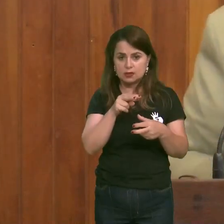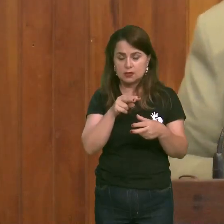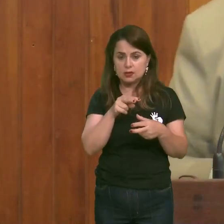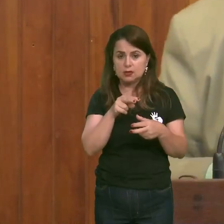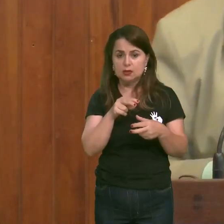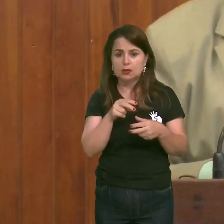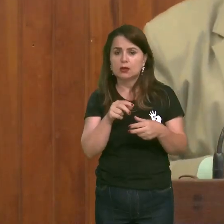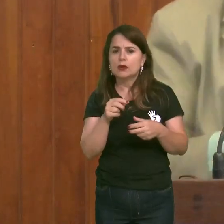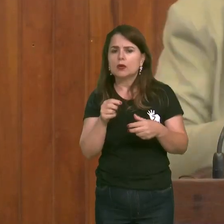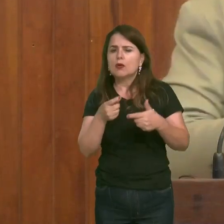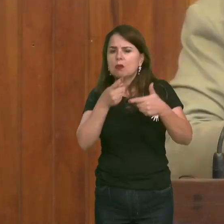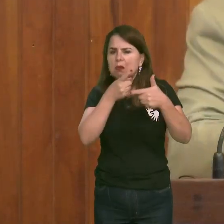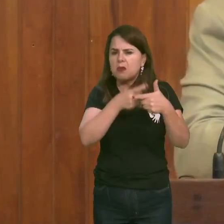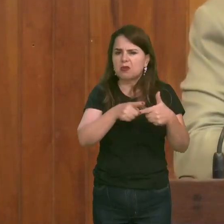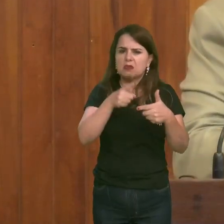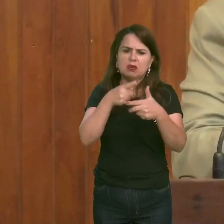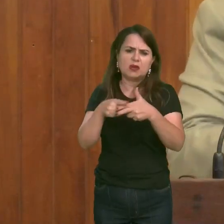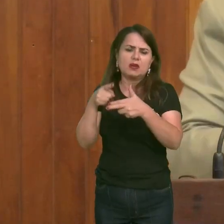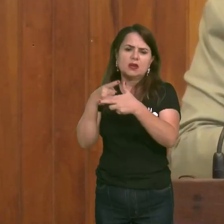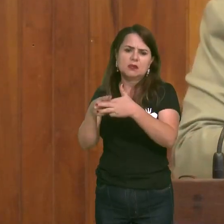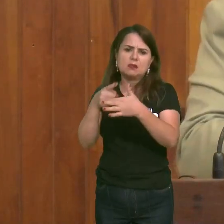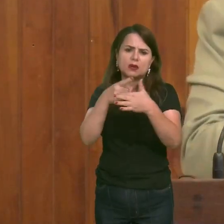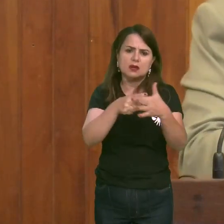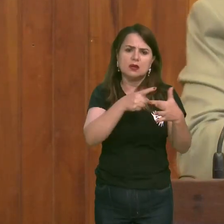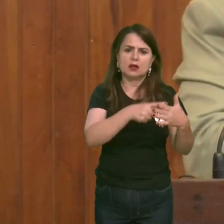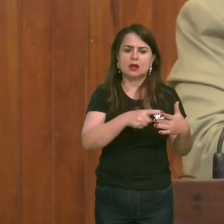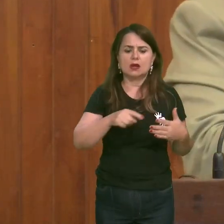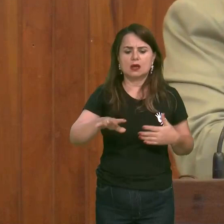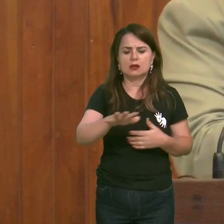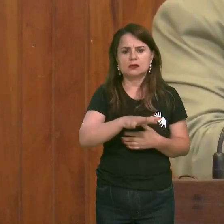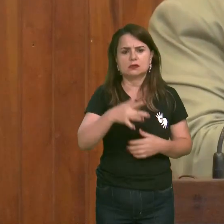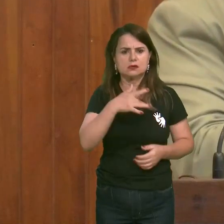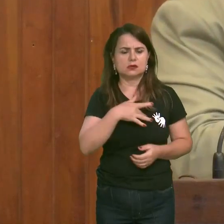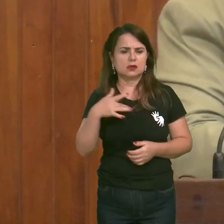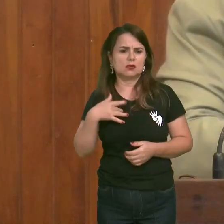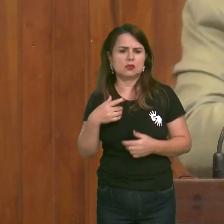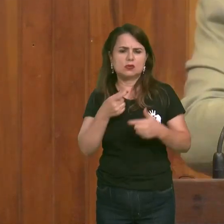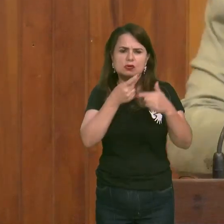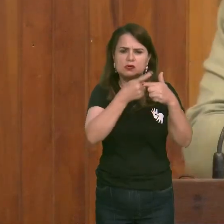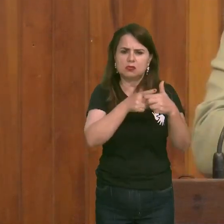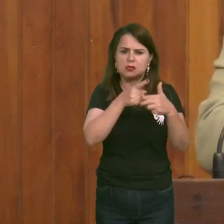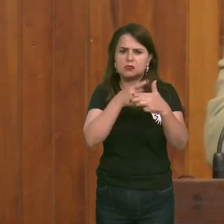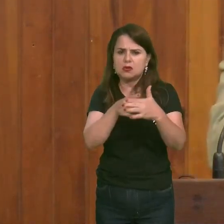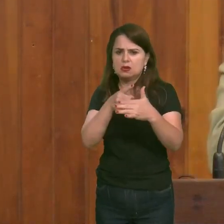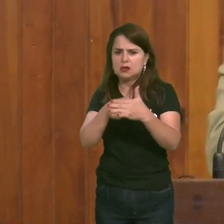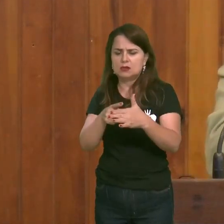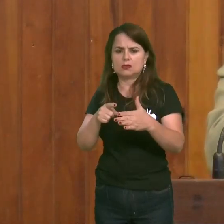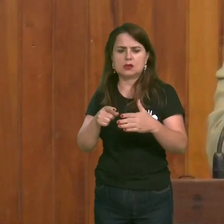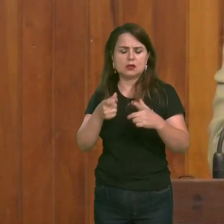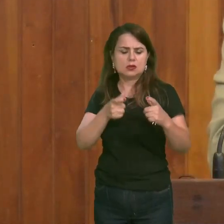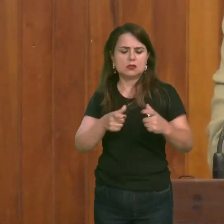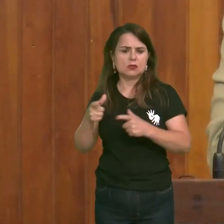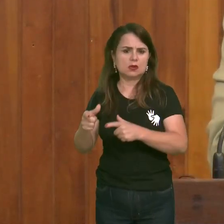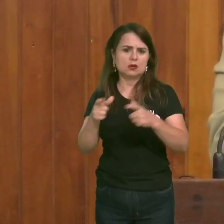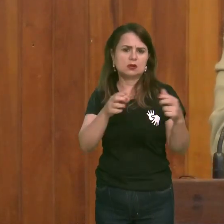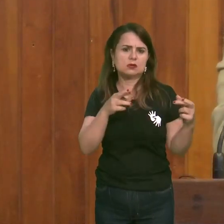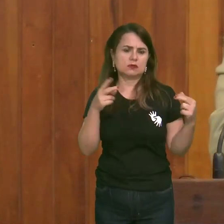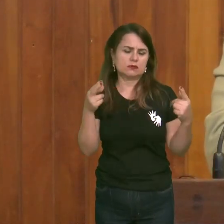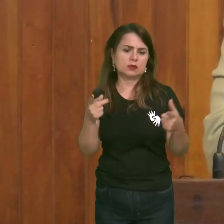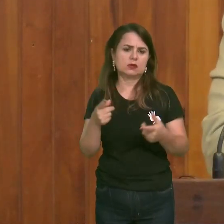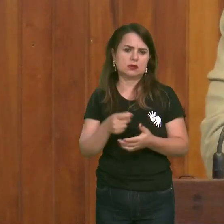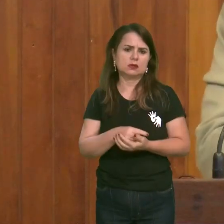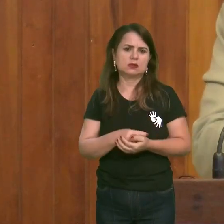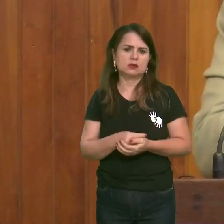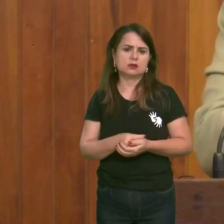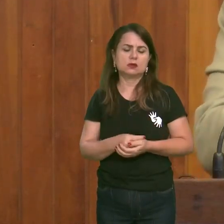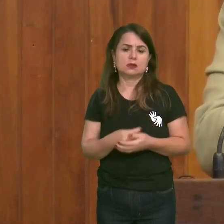problema na saúde chegasse aqui e dissessemos assim nos reunidos nós vamos votar um